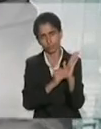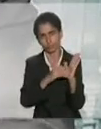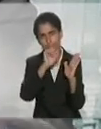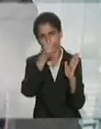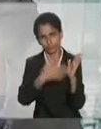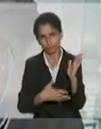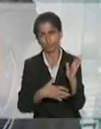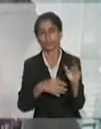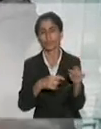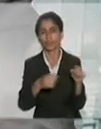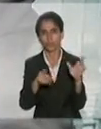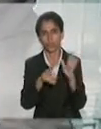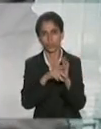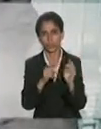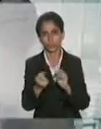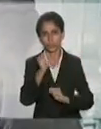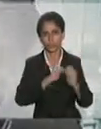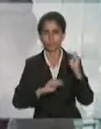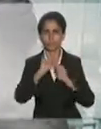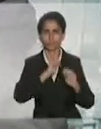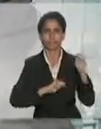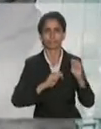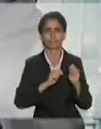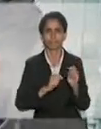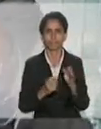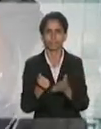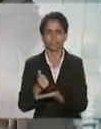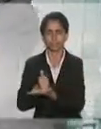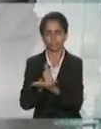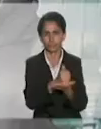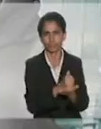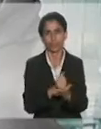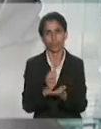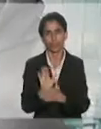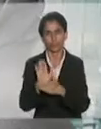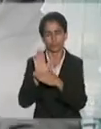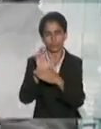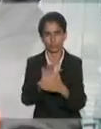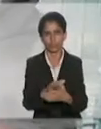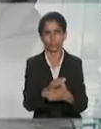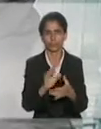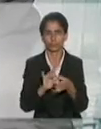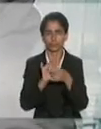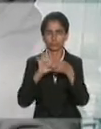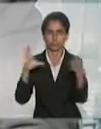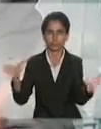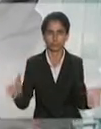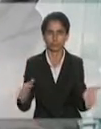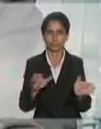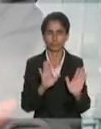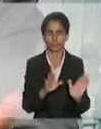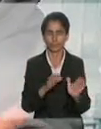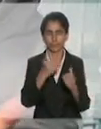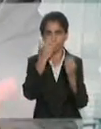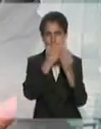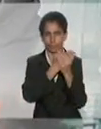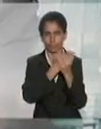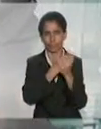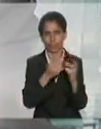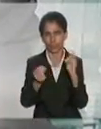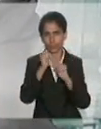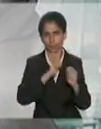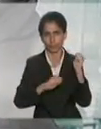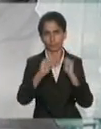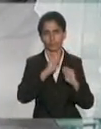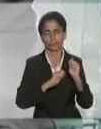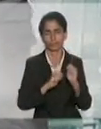dos processos administrativos que embasaram a concessão. Ora, mas esses processos